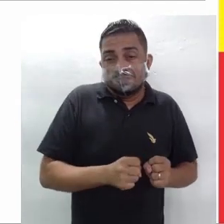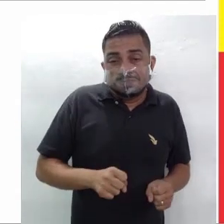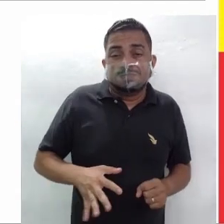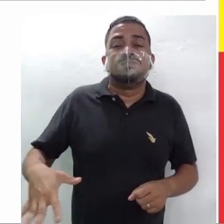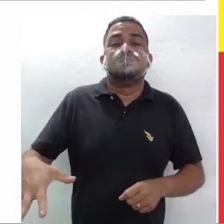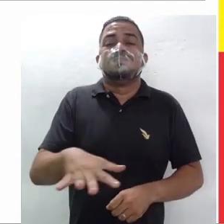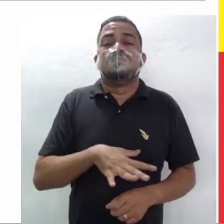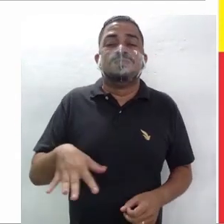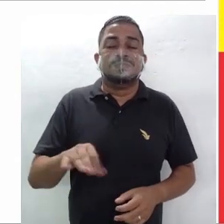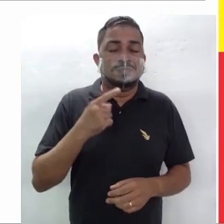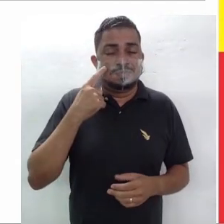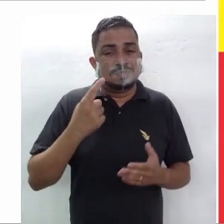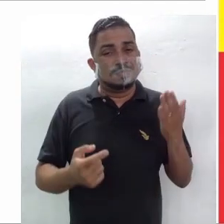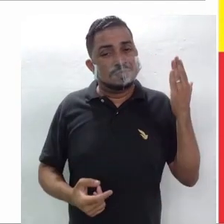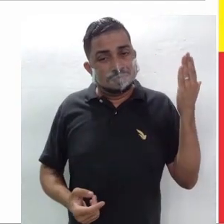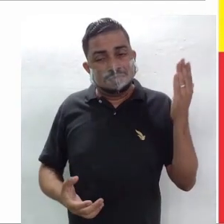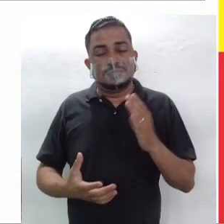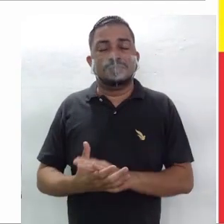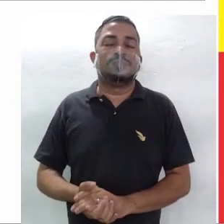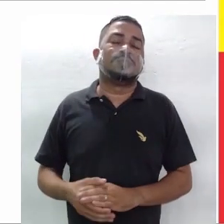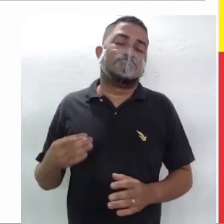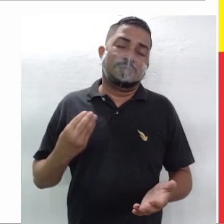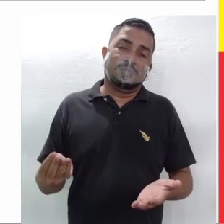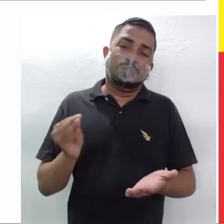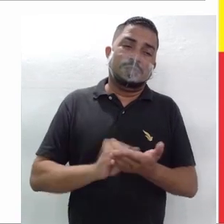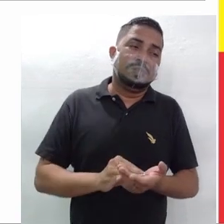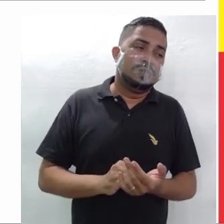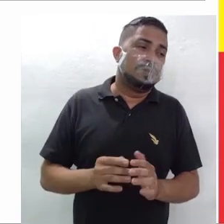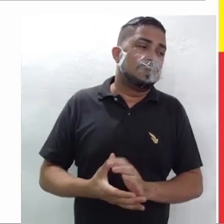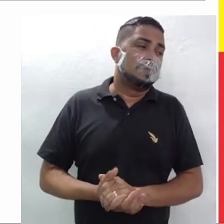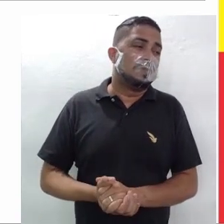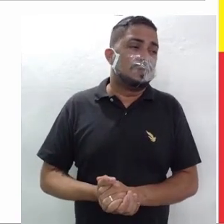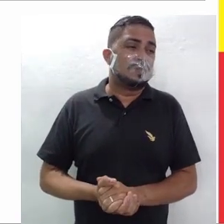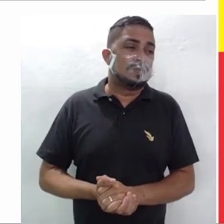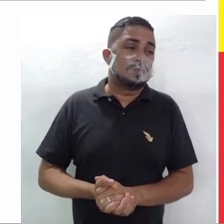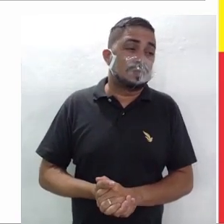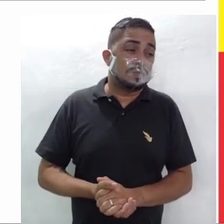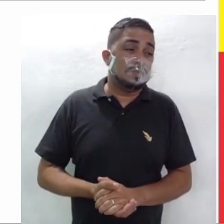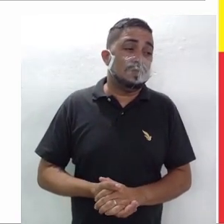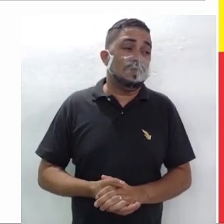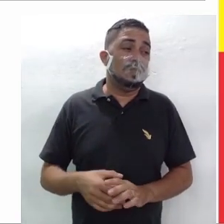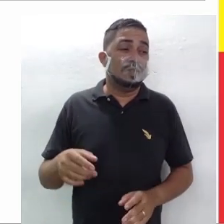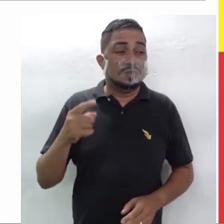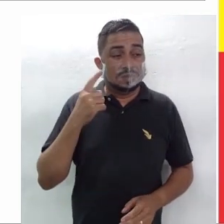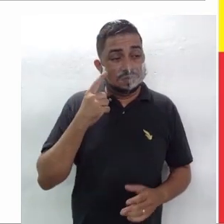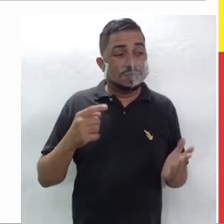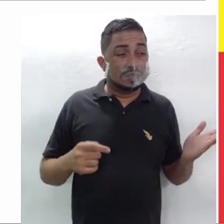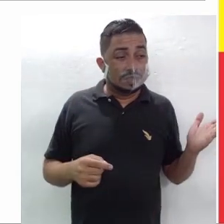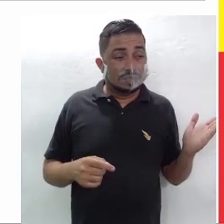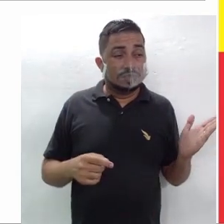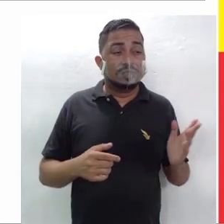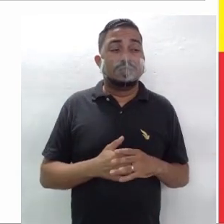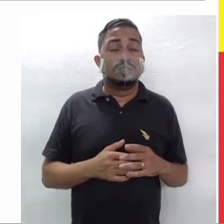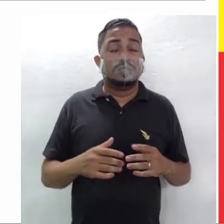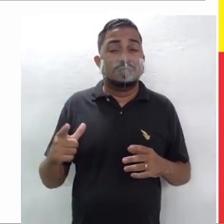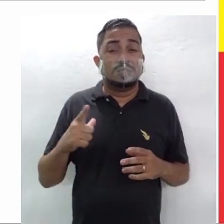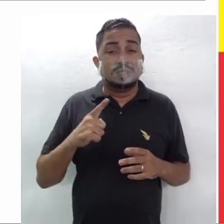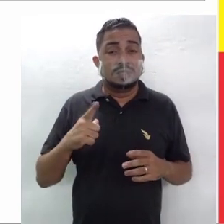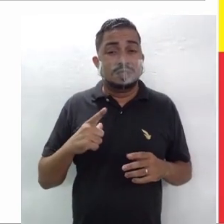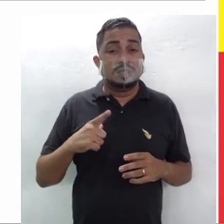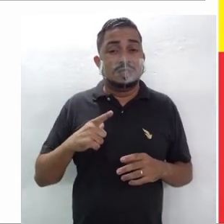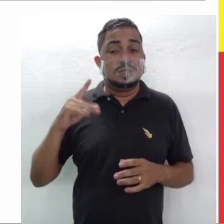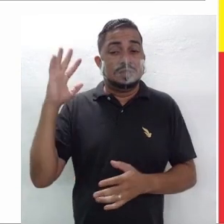a destruição do habitat. Olha só essa imagem que eu coloquei para vocês. É justamente uma